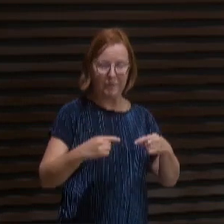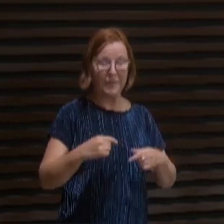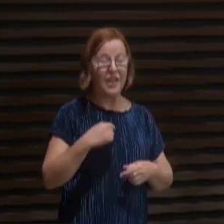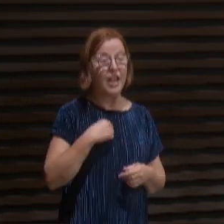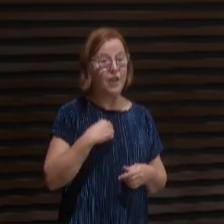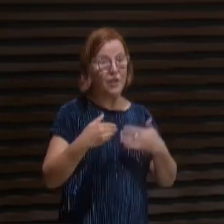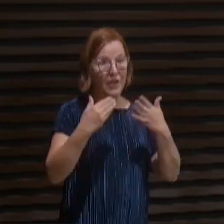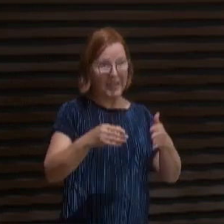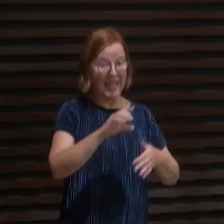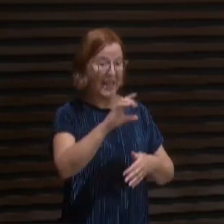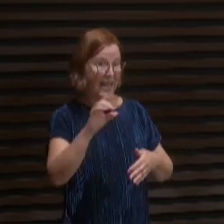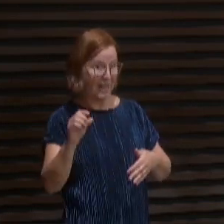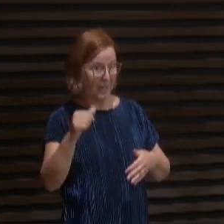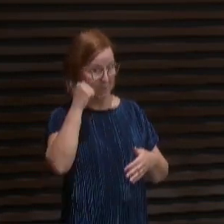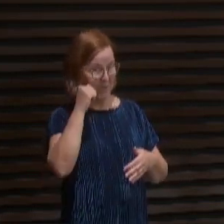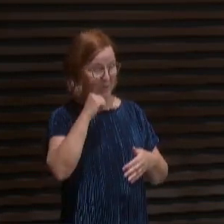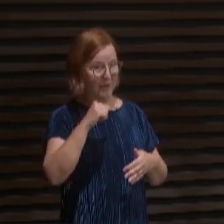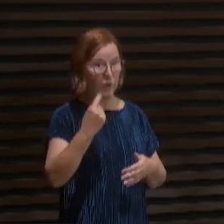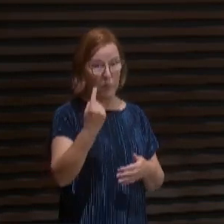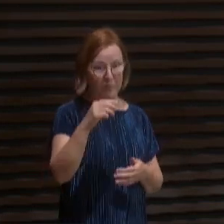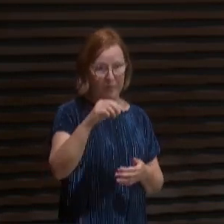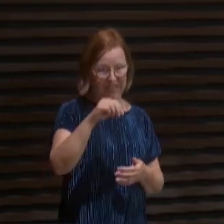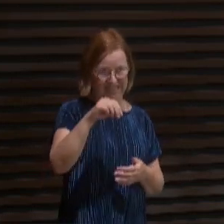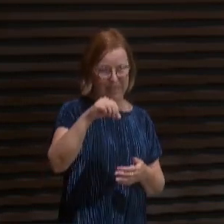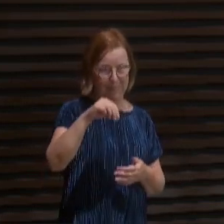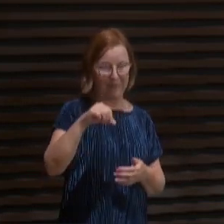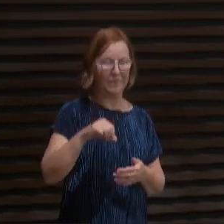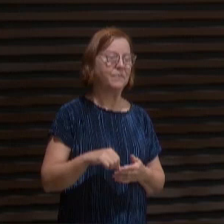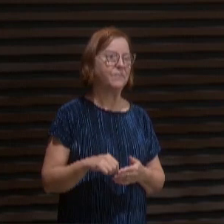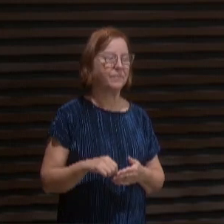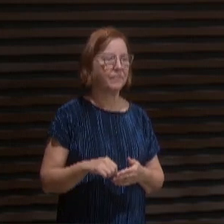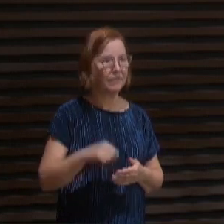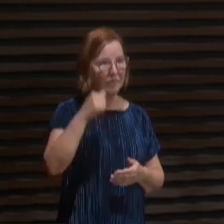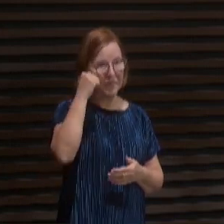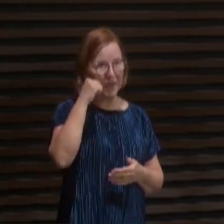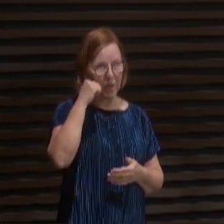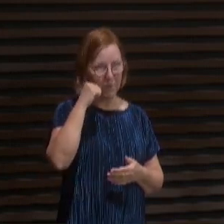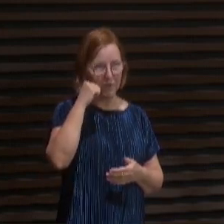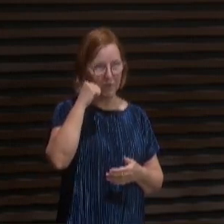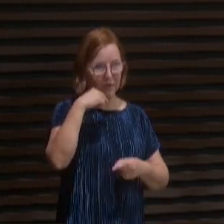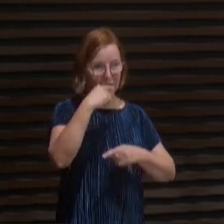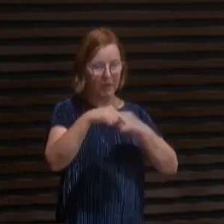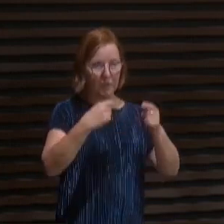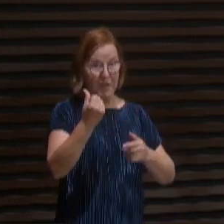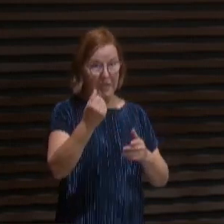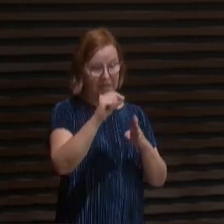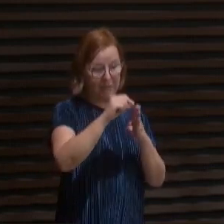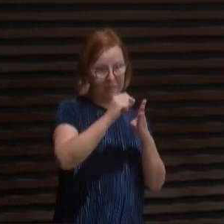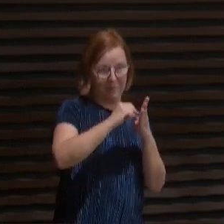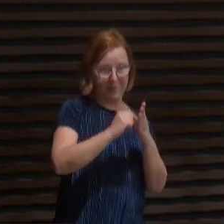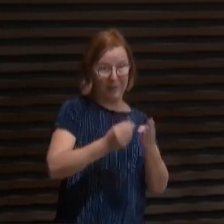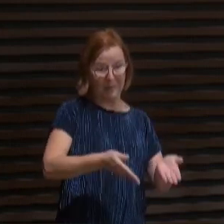uma de vocês uma semente. Aquela que dentro de 6 meses me trouxer a